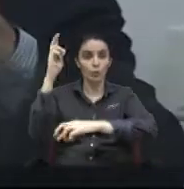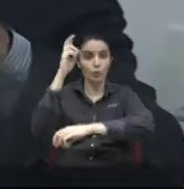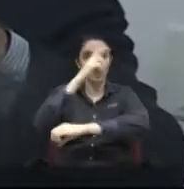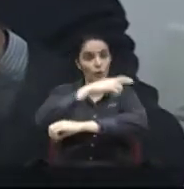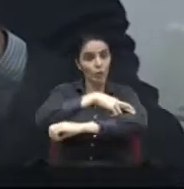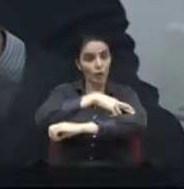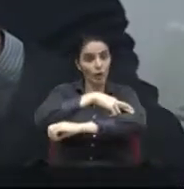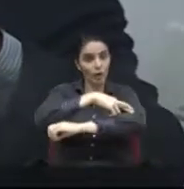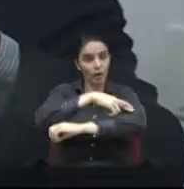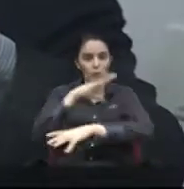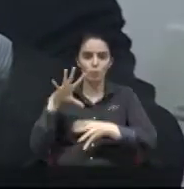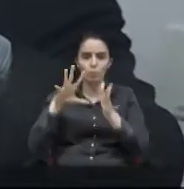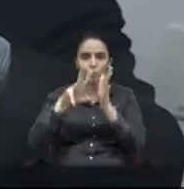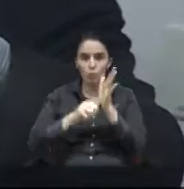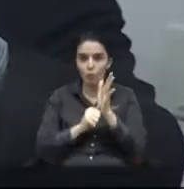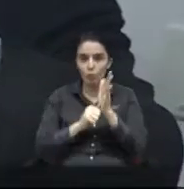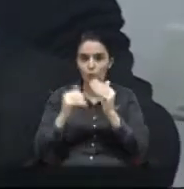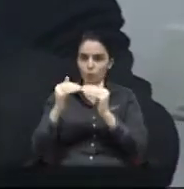roubo